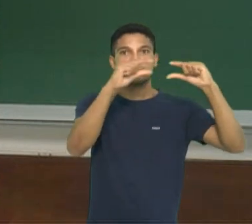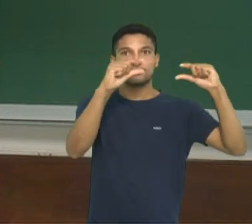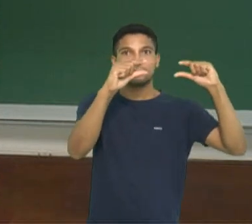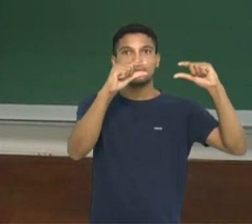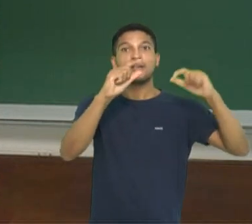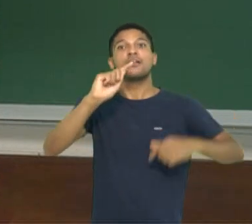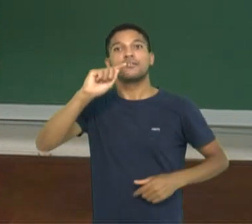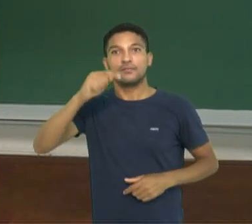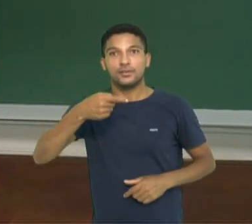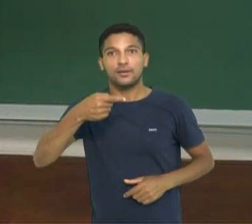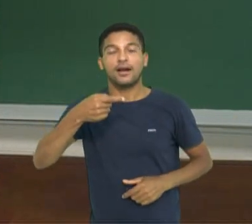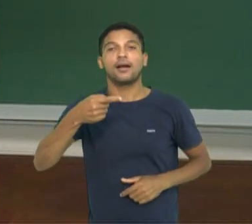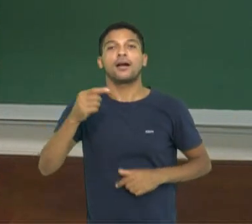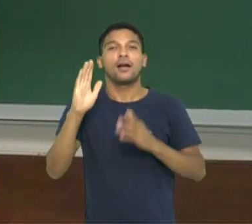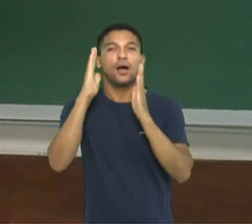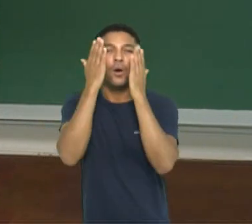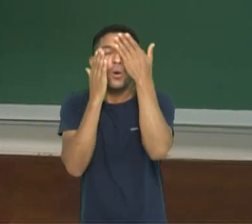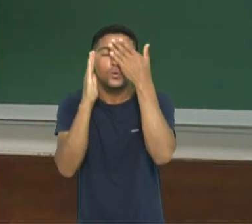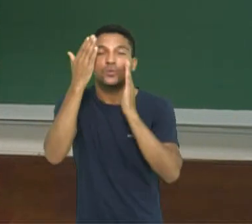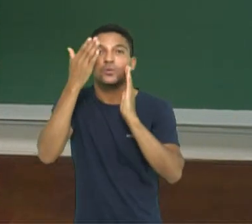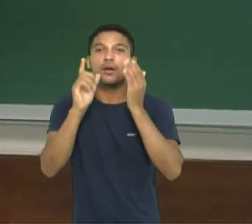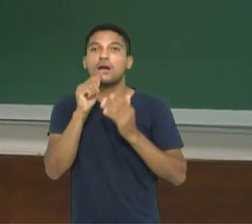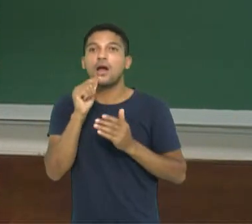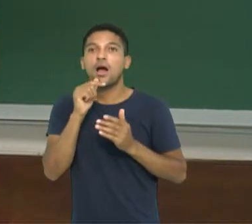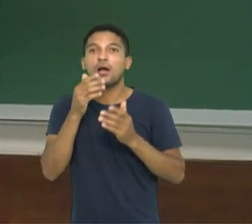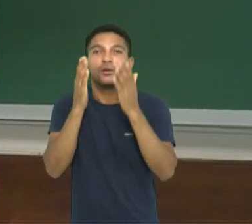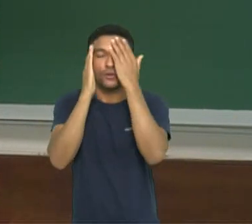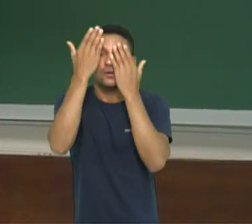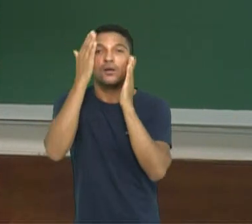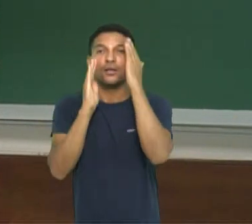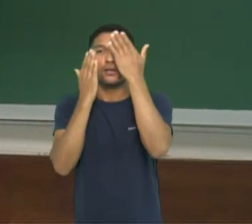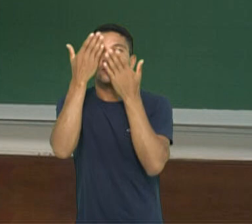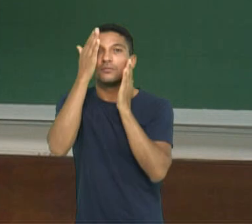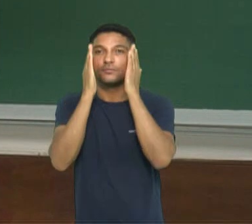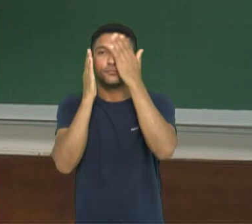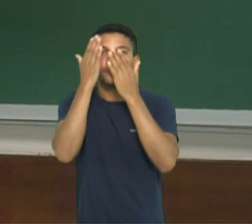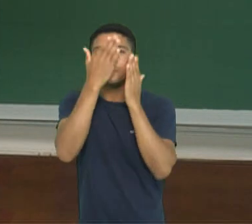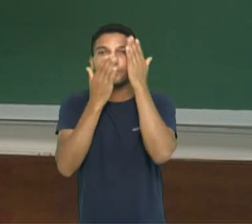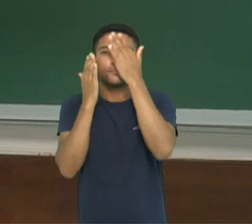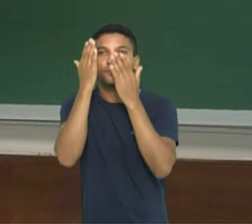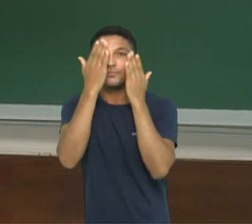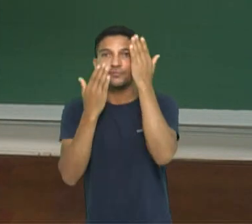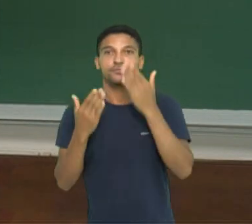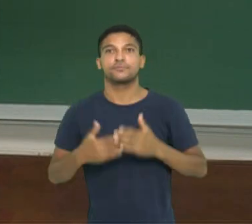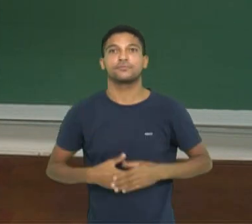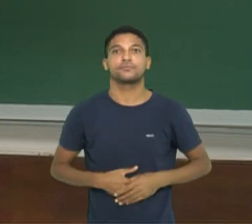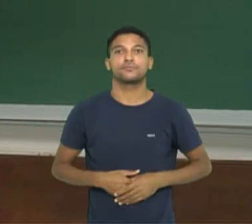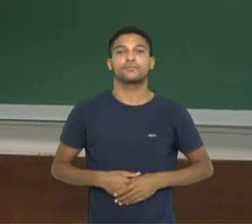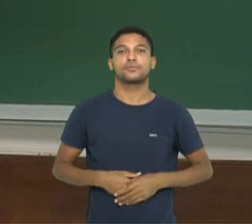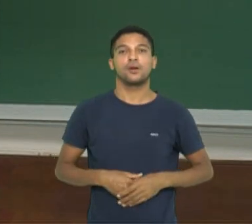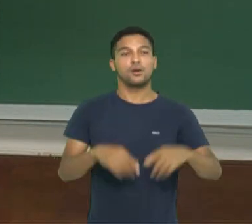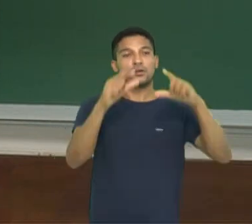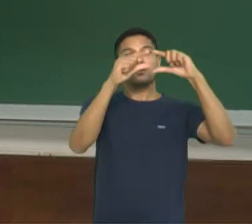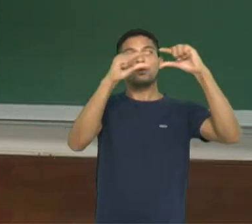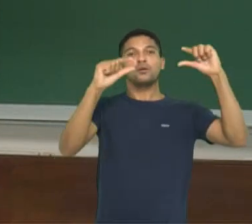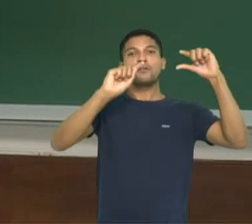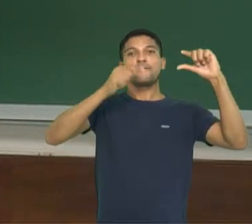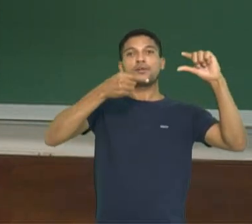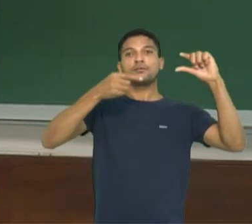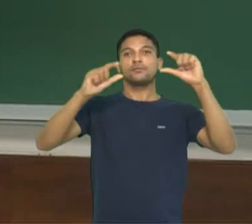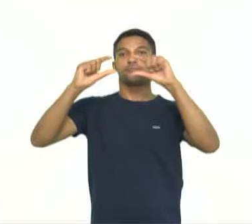ali duas ações, né? Você escovou os dentes e lavou o rosto. Não, separei por vírgula, então assindética, sem